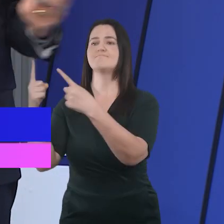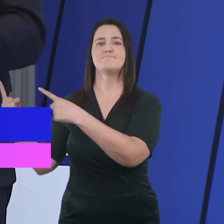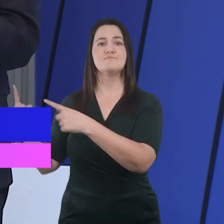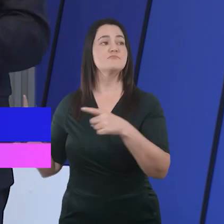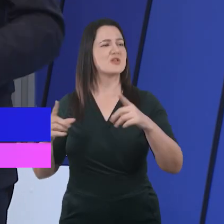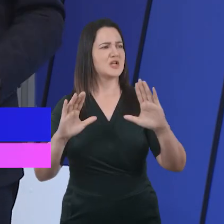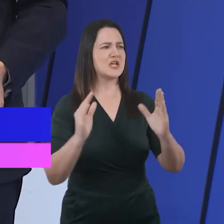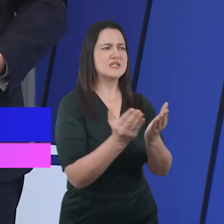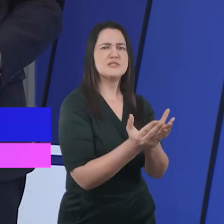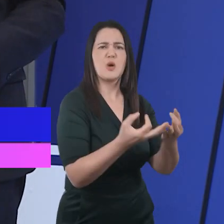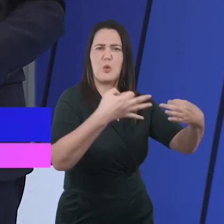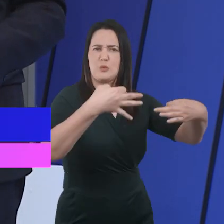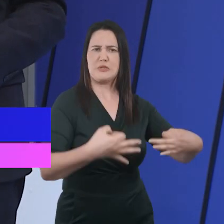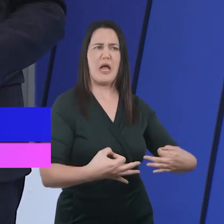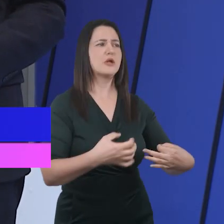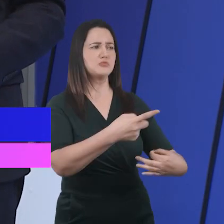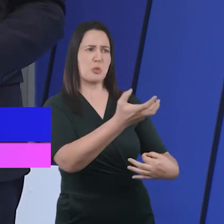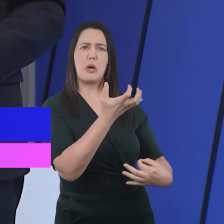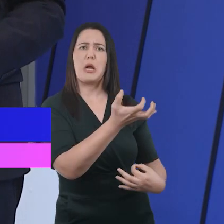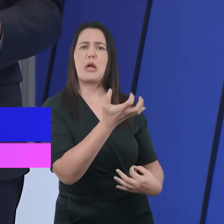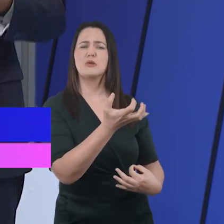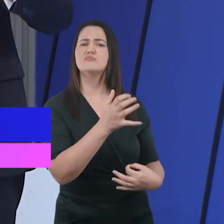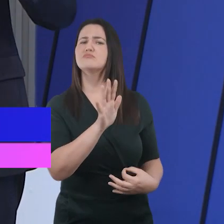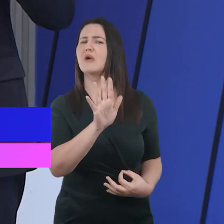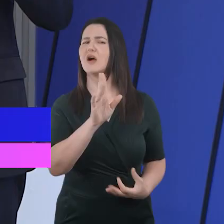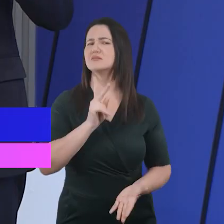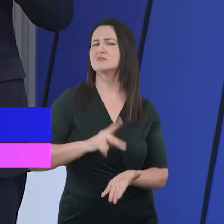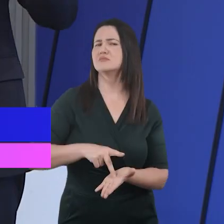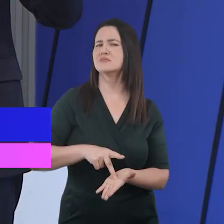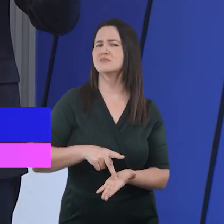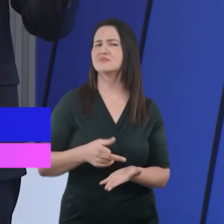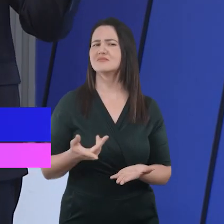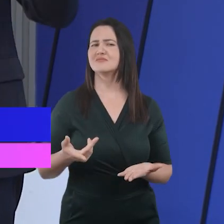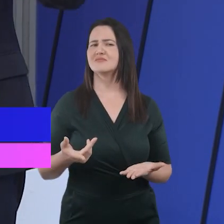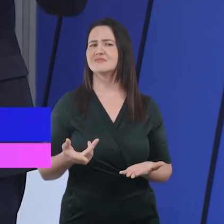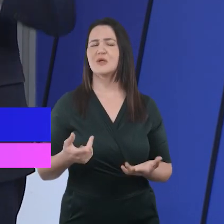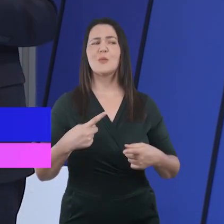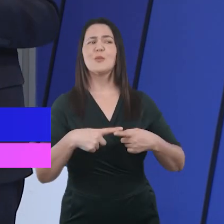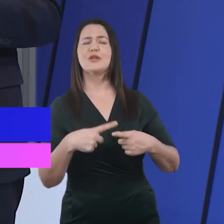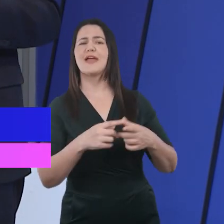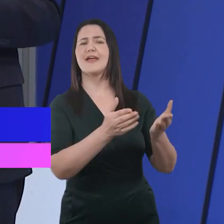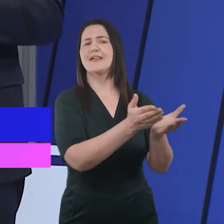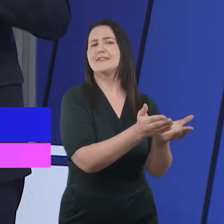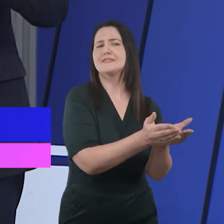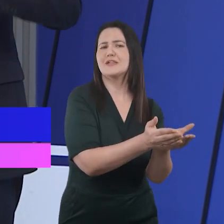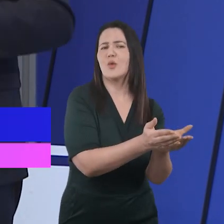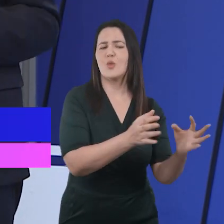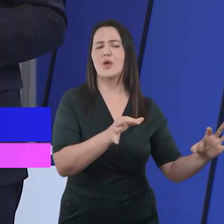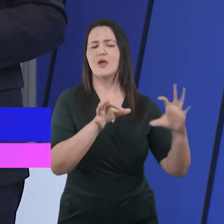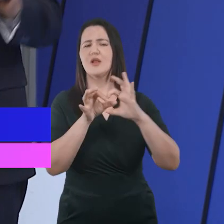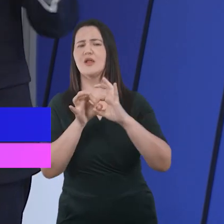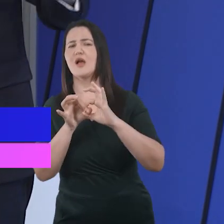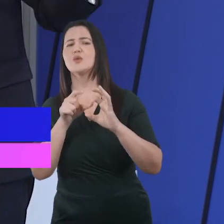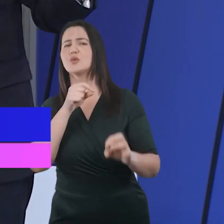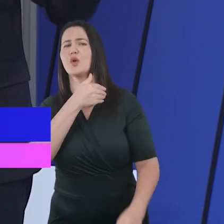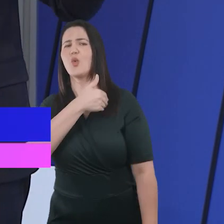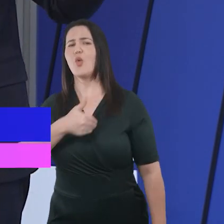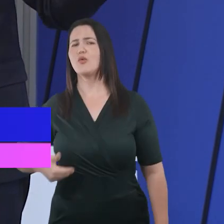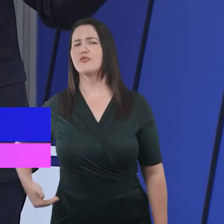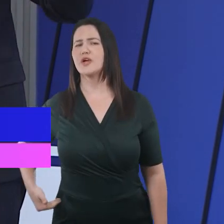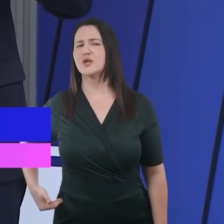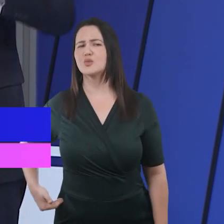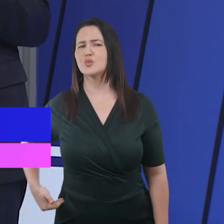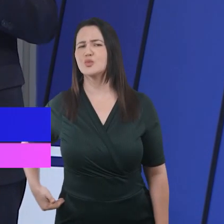a volta foi muito agressiva. Quando eles se viram com o Estado do lado, queriam devolver tudo aquilo